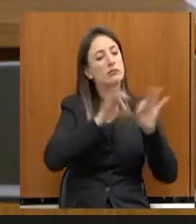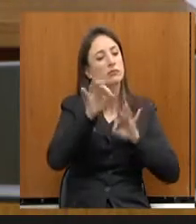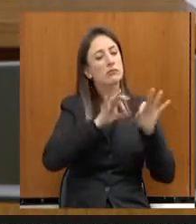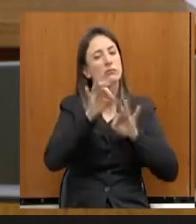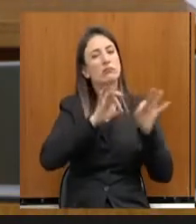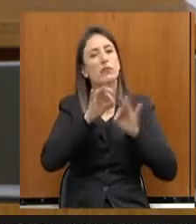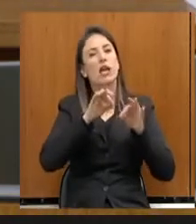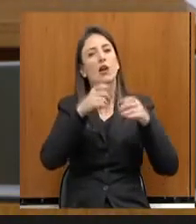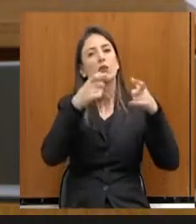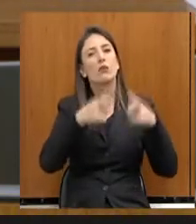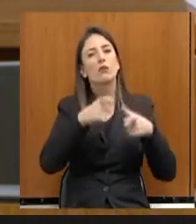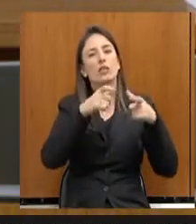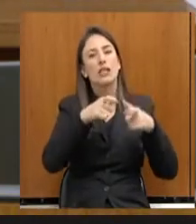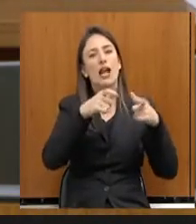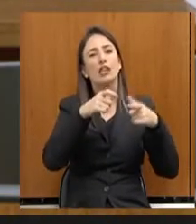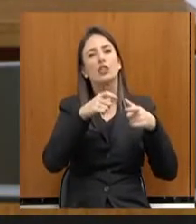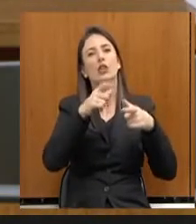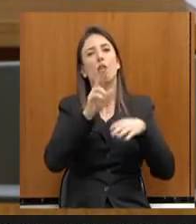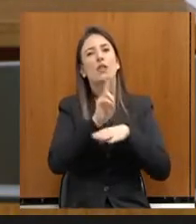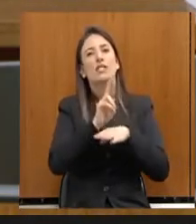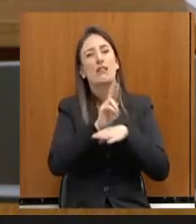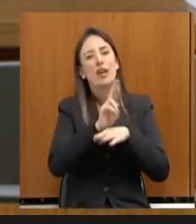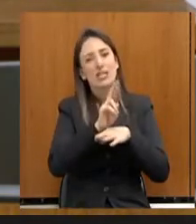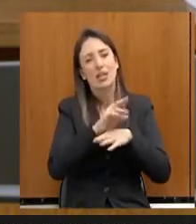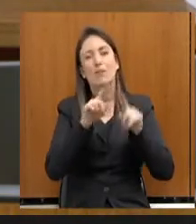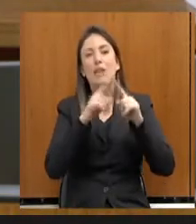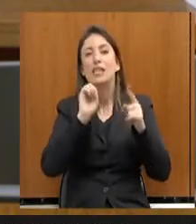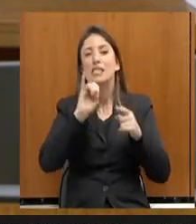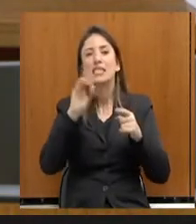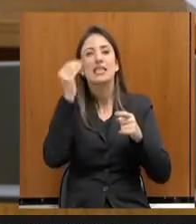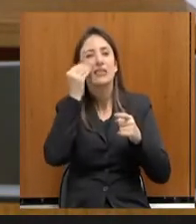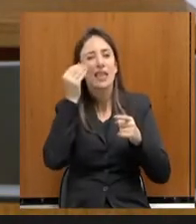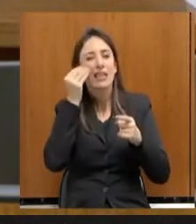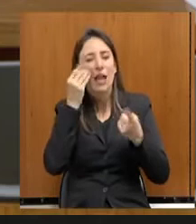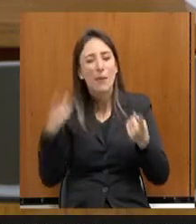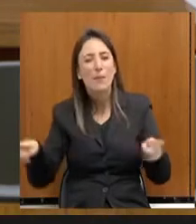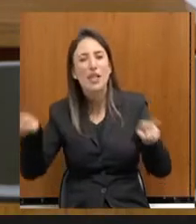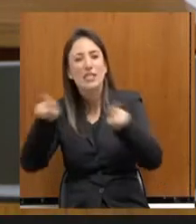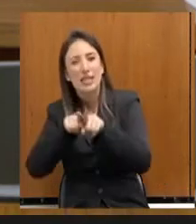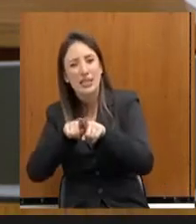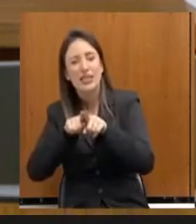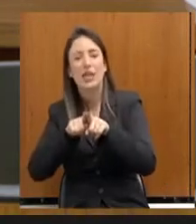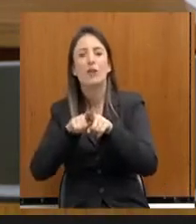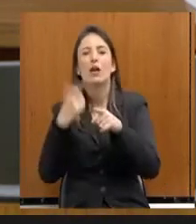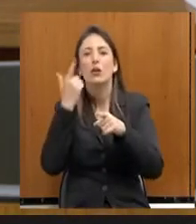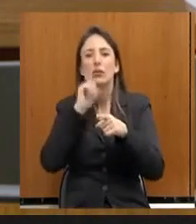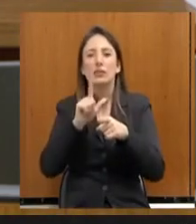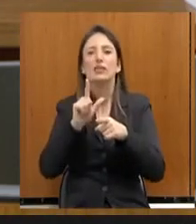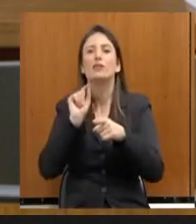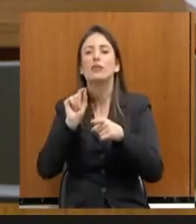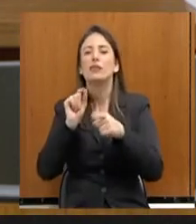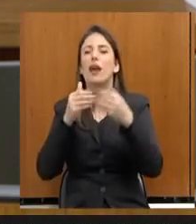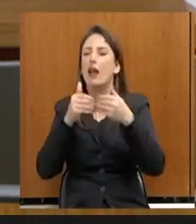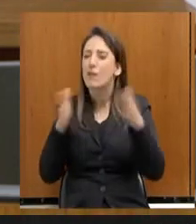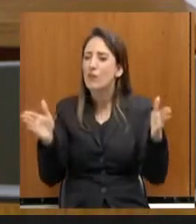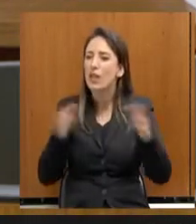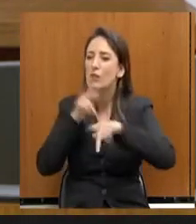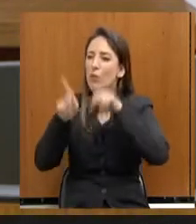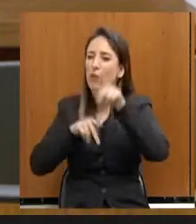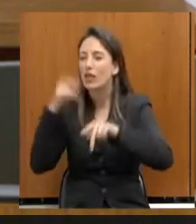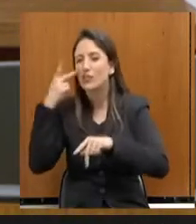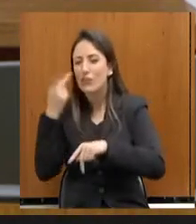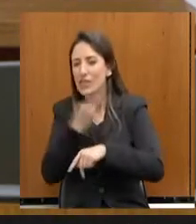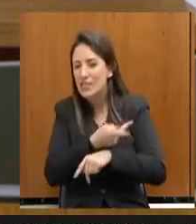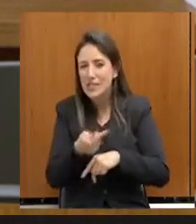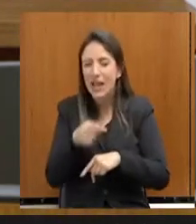da biodiversidade se a gente busca parceria externa para dar uma melhor conta uma população de visitação de condições de visitação e isso